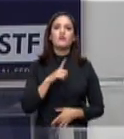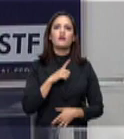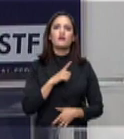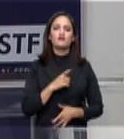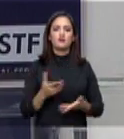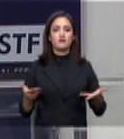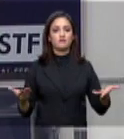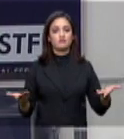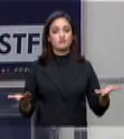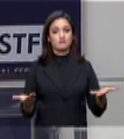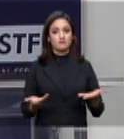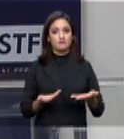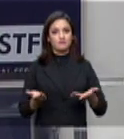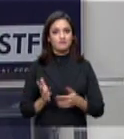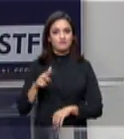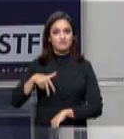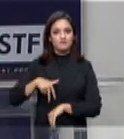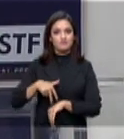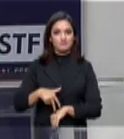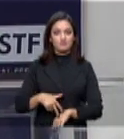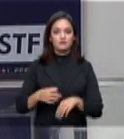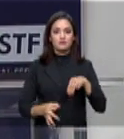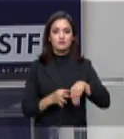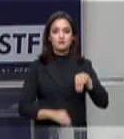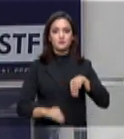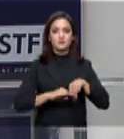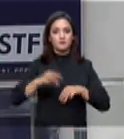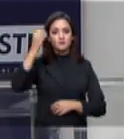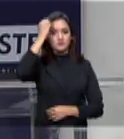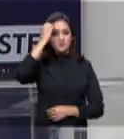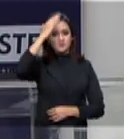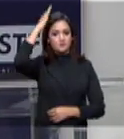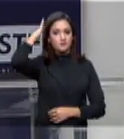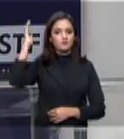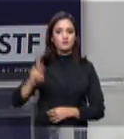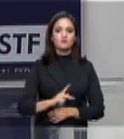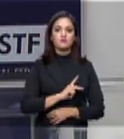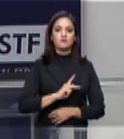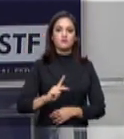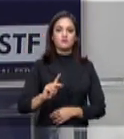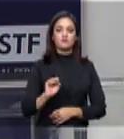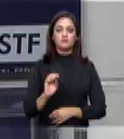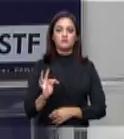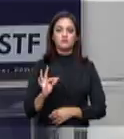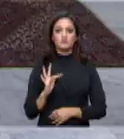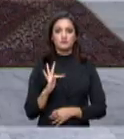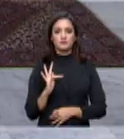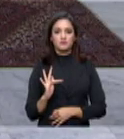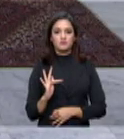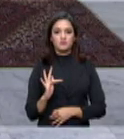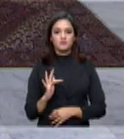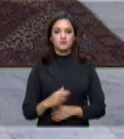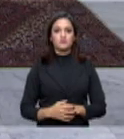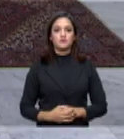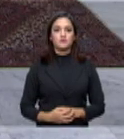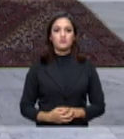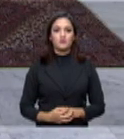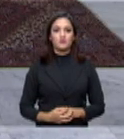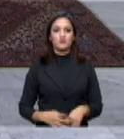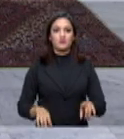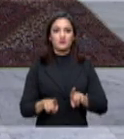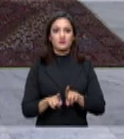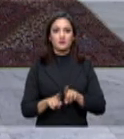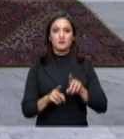honra o excelentíssimo senhor ministro Luiz Fux, presidente do Supremo Tribunal Federal, suas excelências os